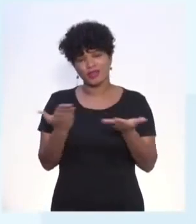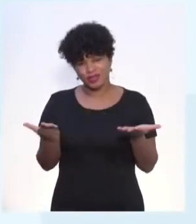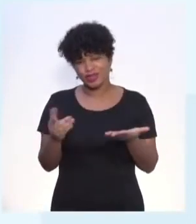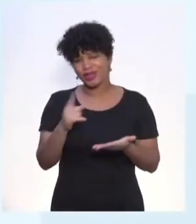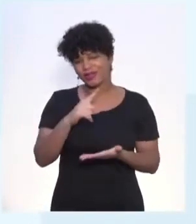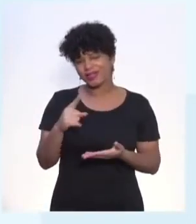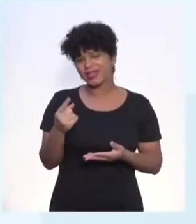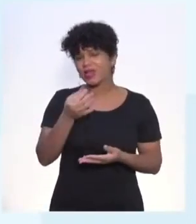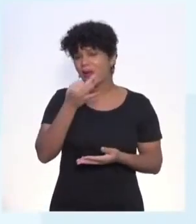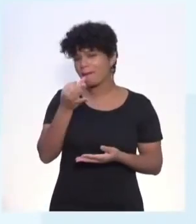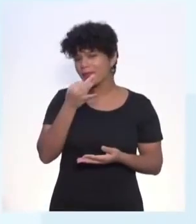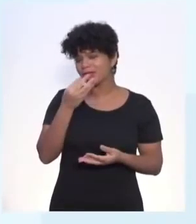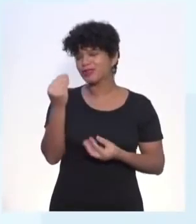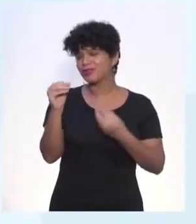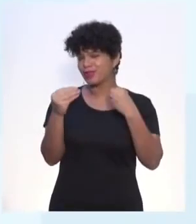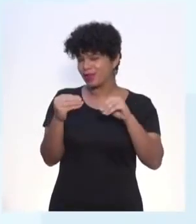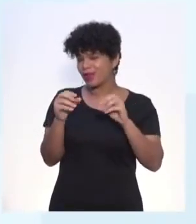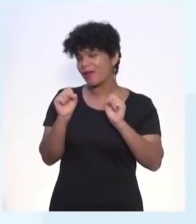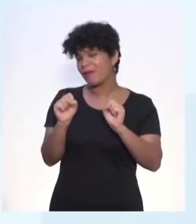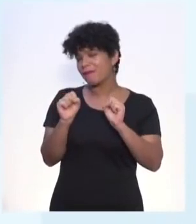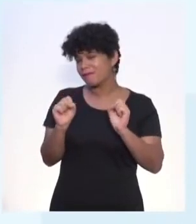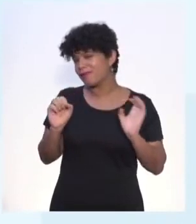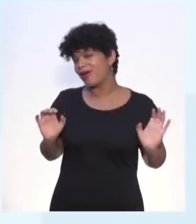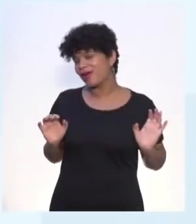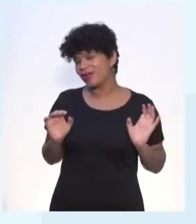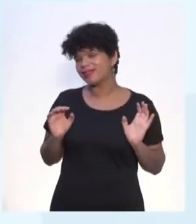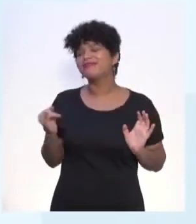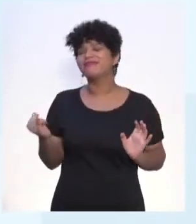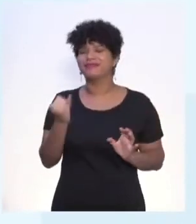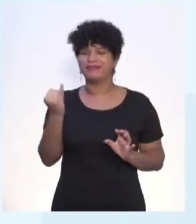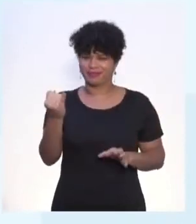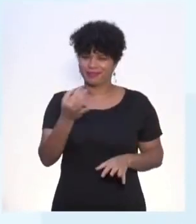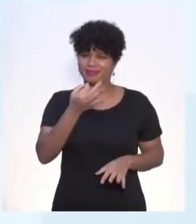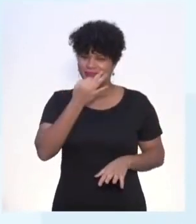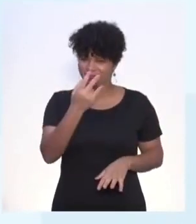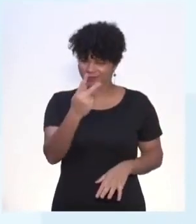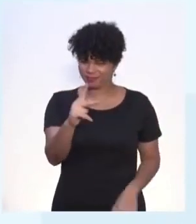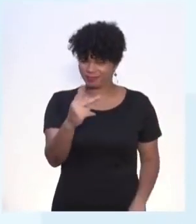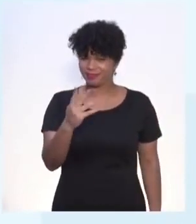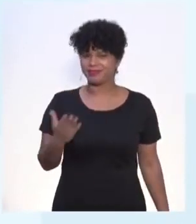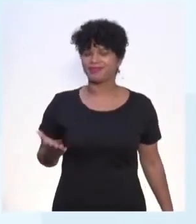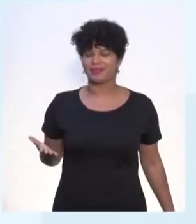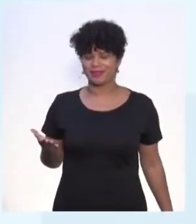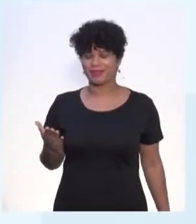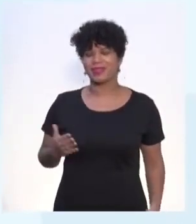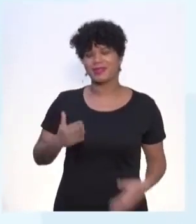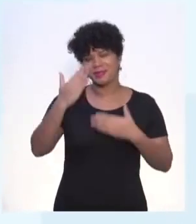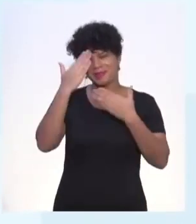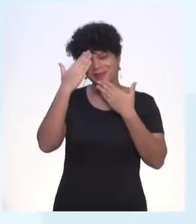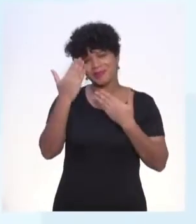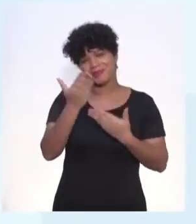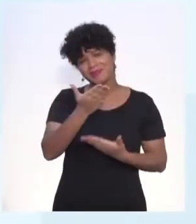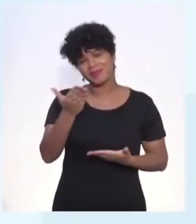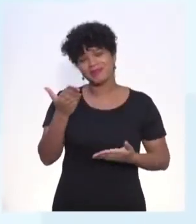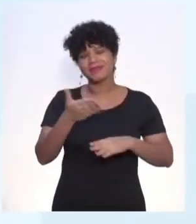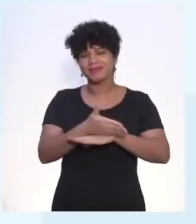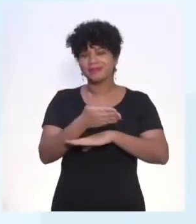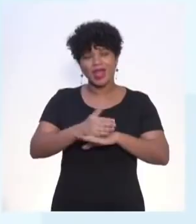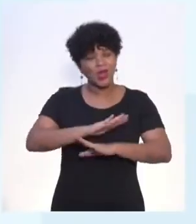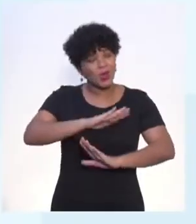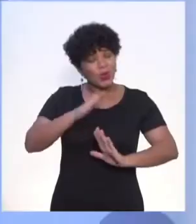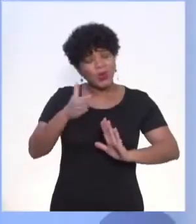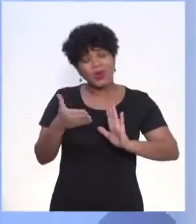seus comentários, deixarem aquelas opiniões que são sempre importantes, tá ok, gente? Eu agradeço a participação de